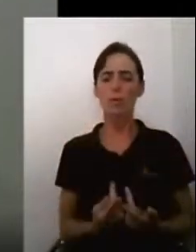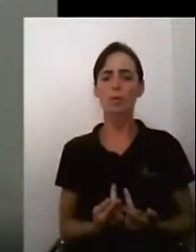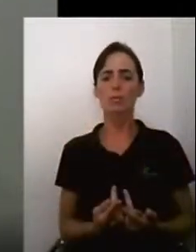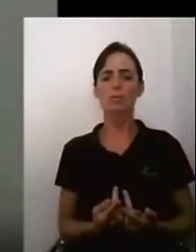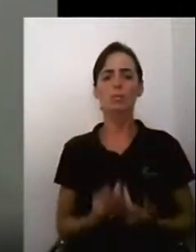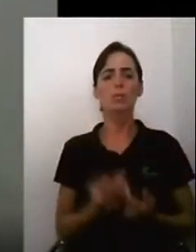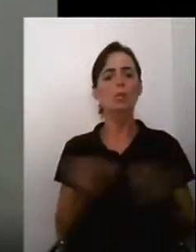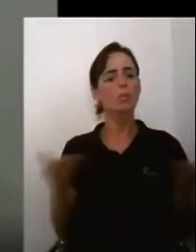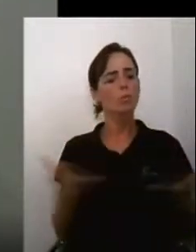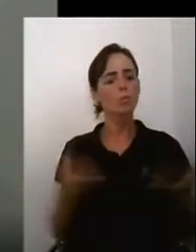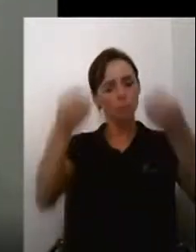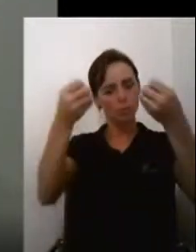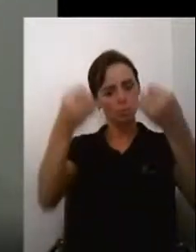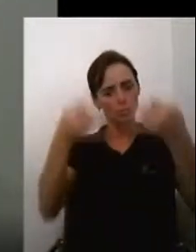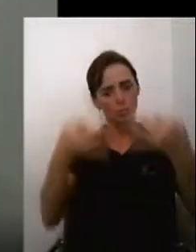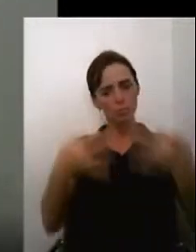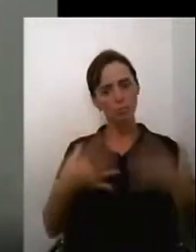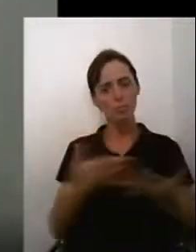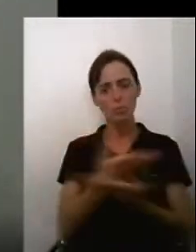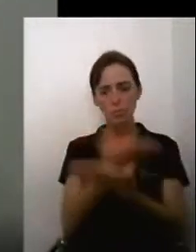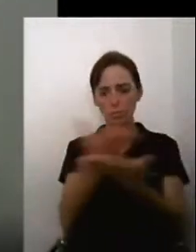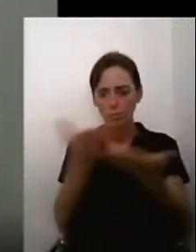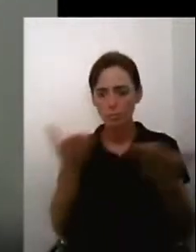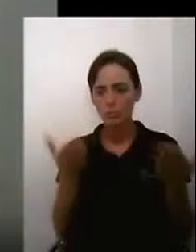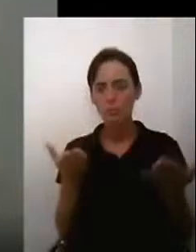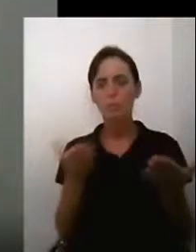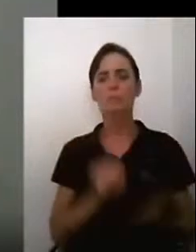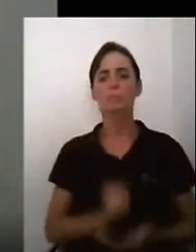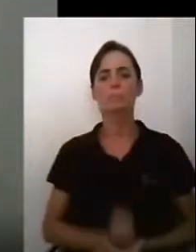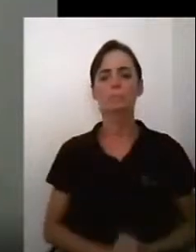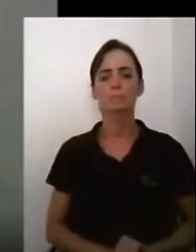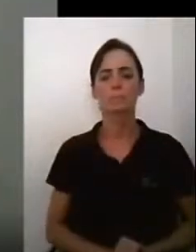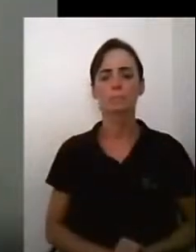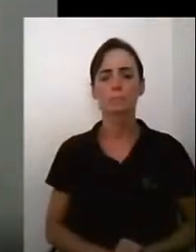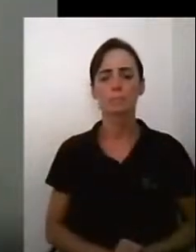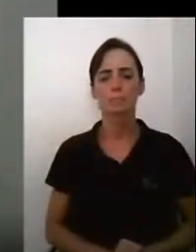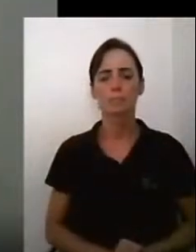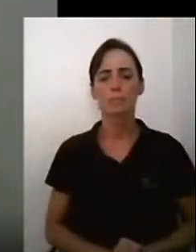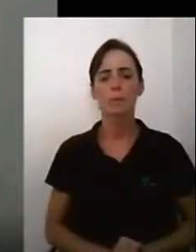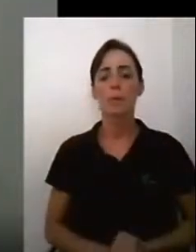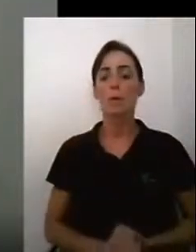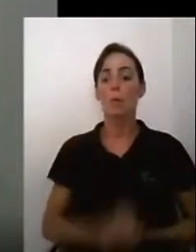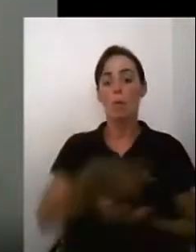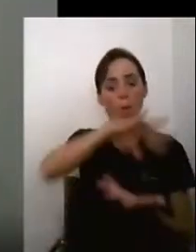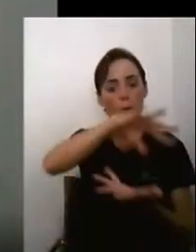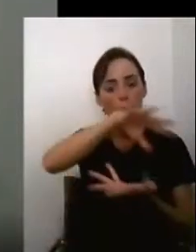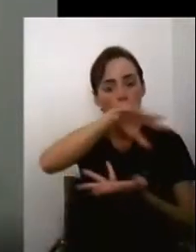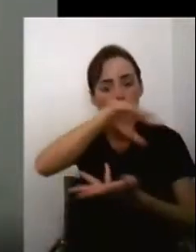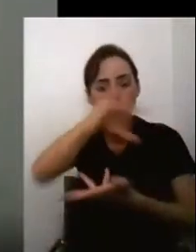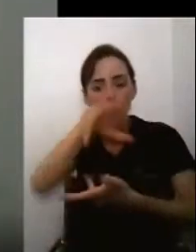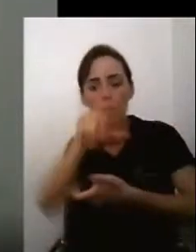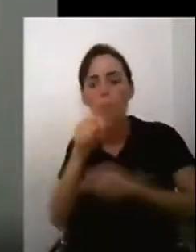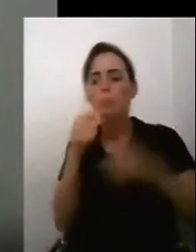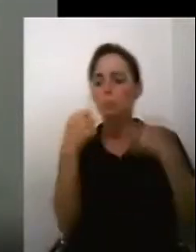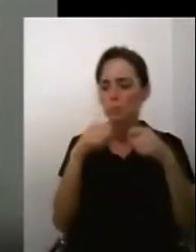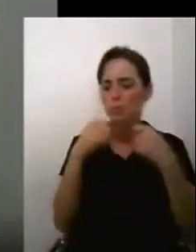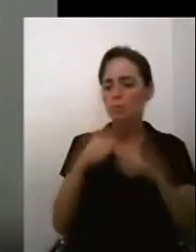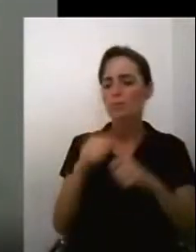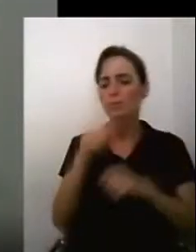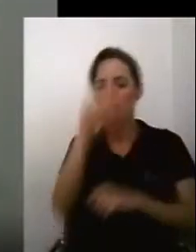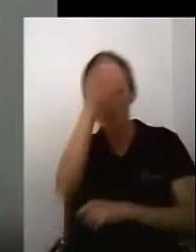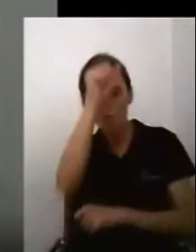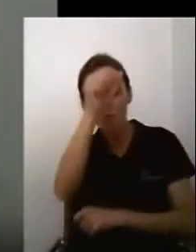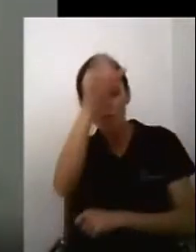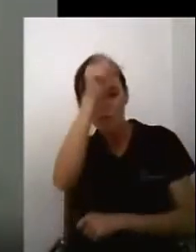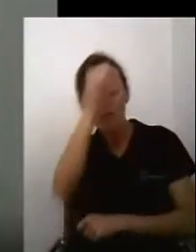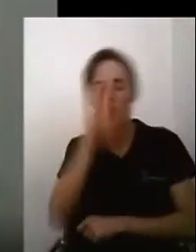explanar. Num mundo que exige de todos aprendizado constante e capacidade